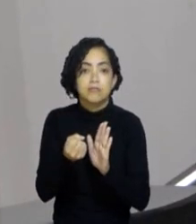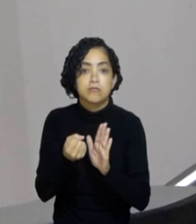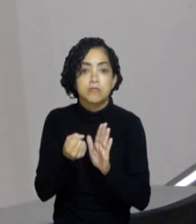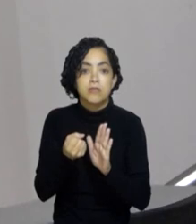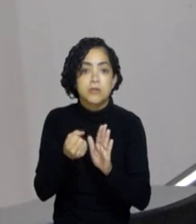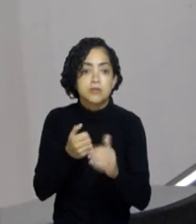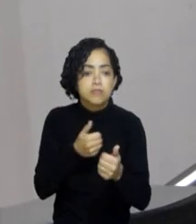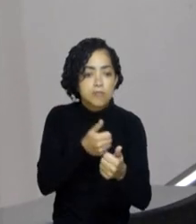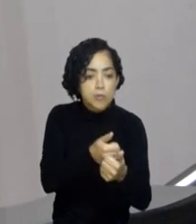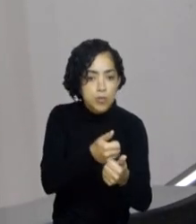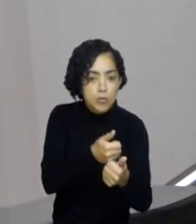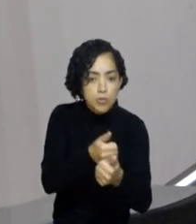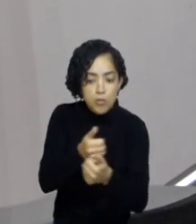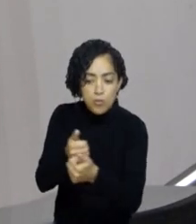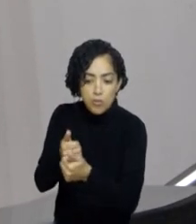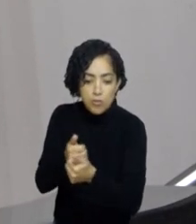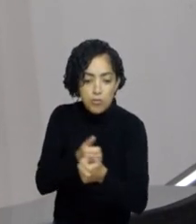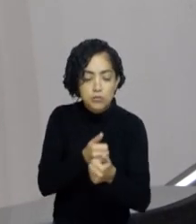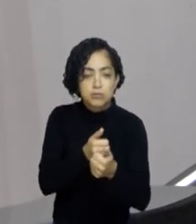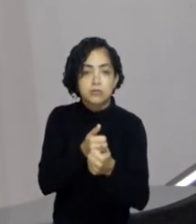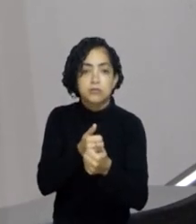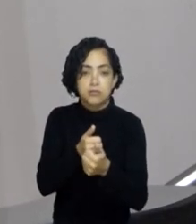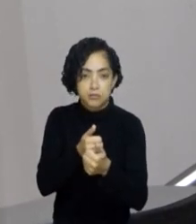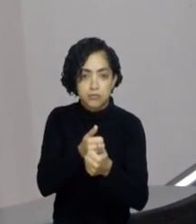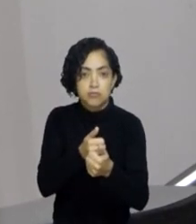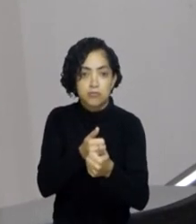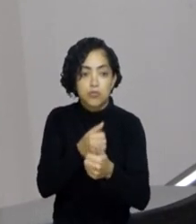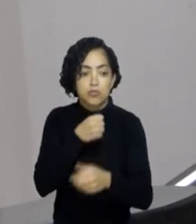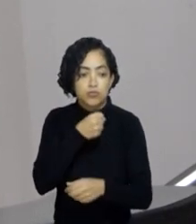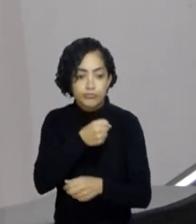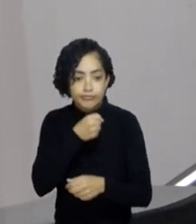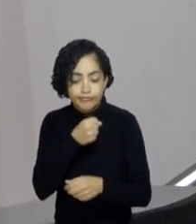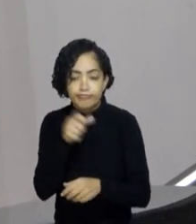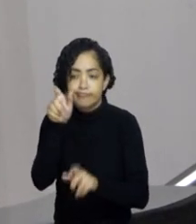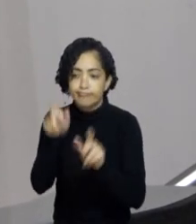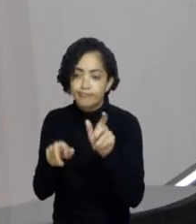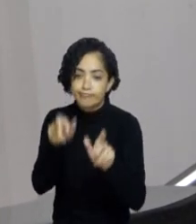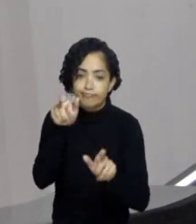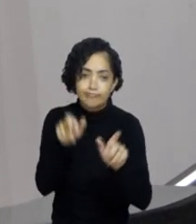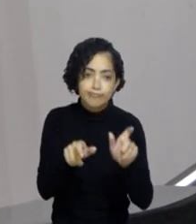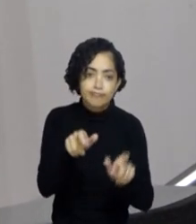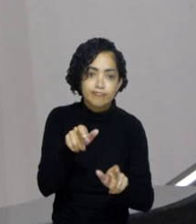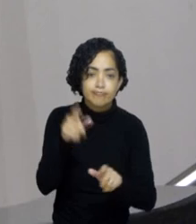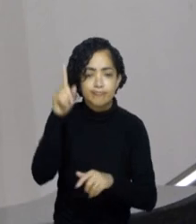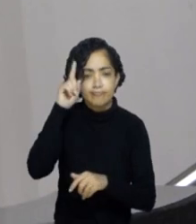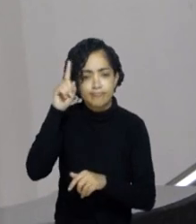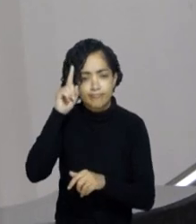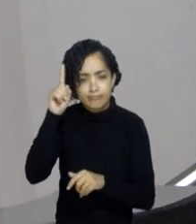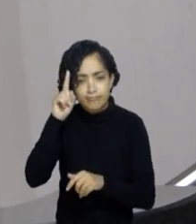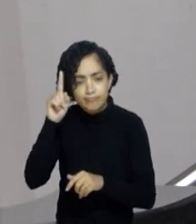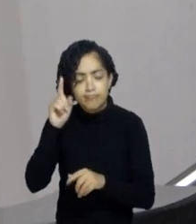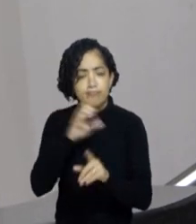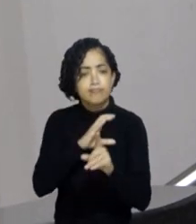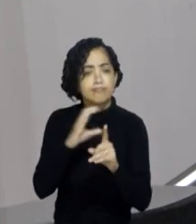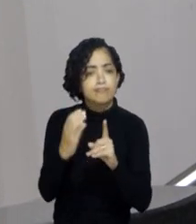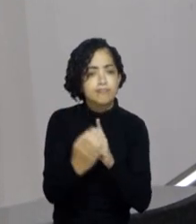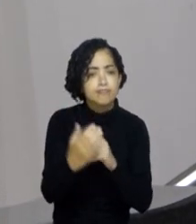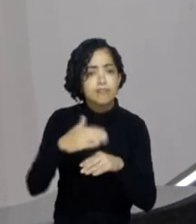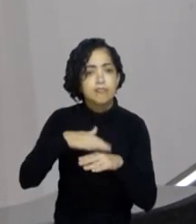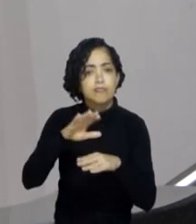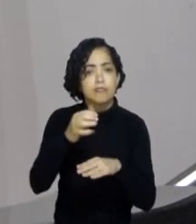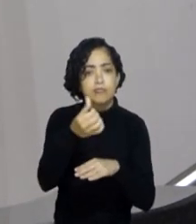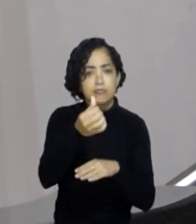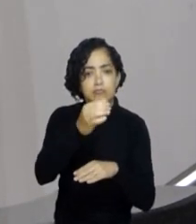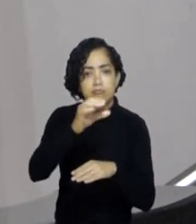do cidadão. Nossos apresentadores e repórteres, esses em contato diário com a comunidade, são mais de